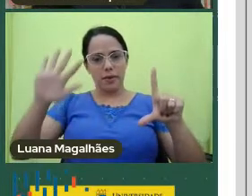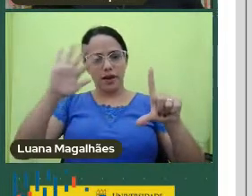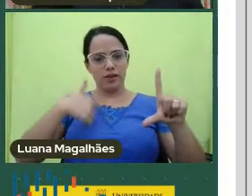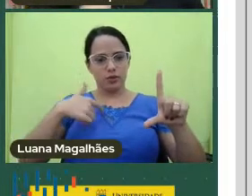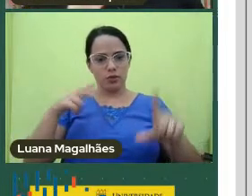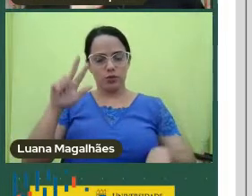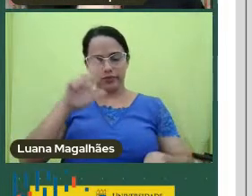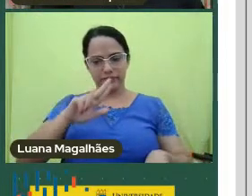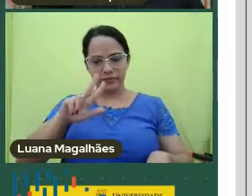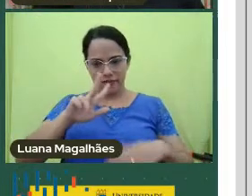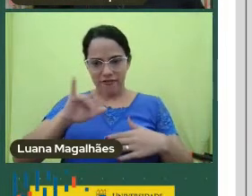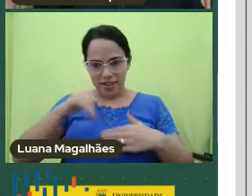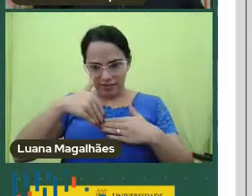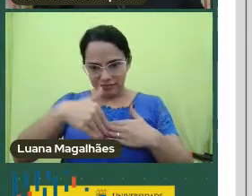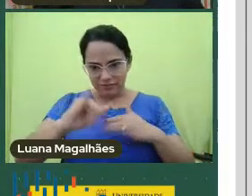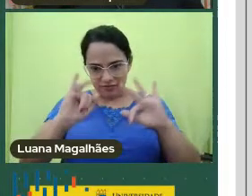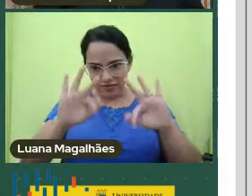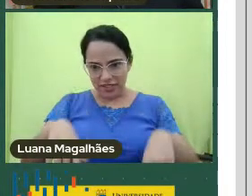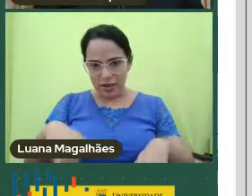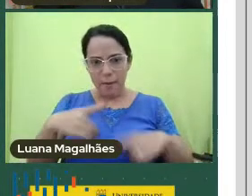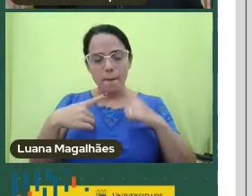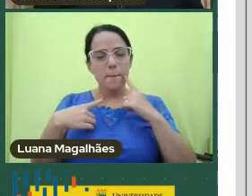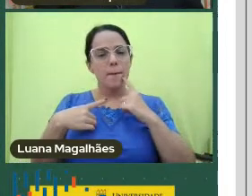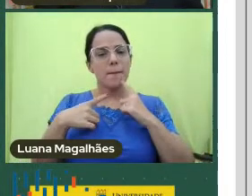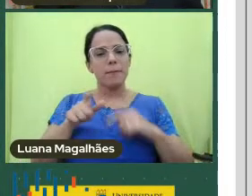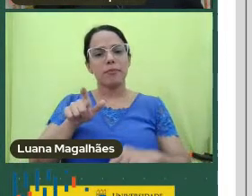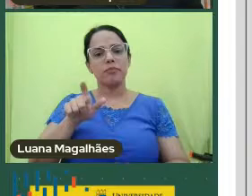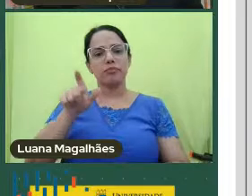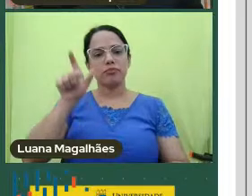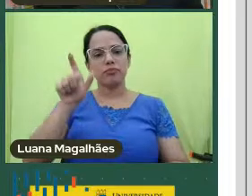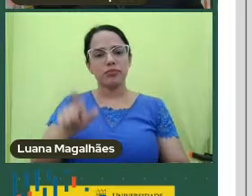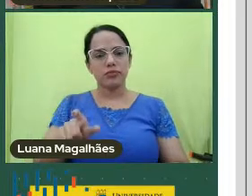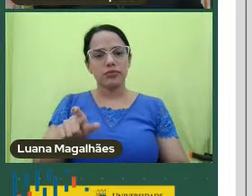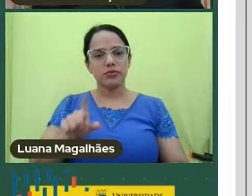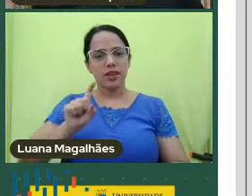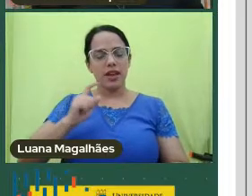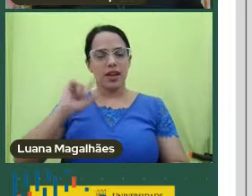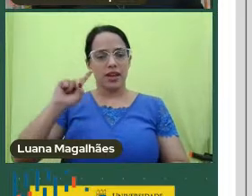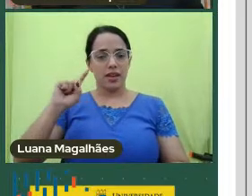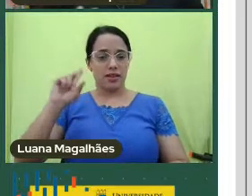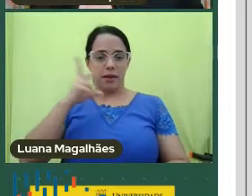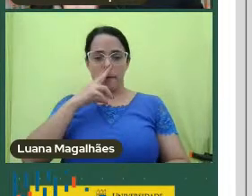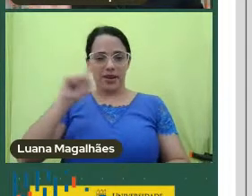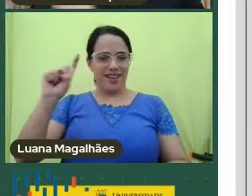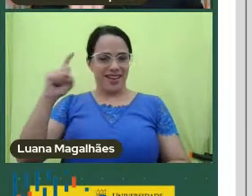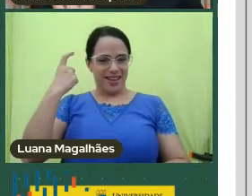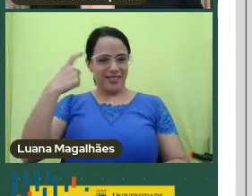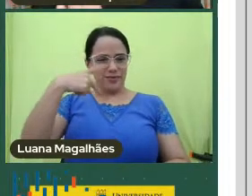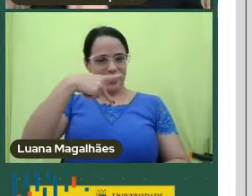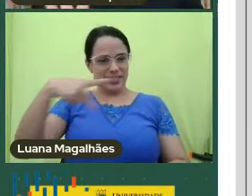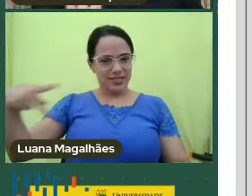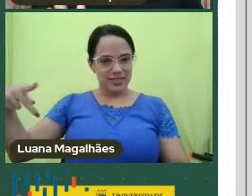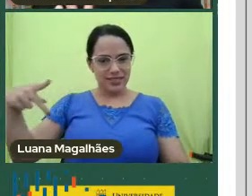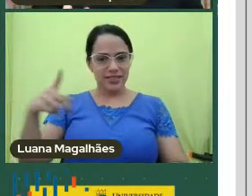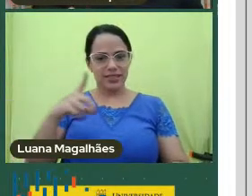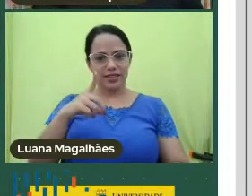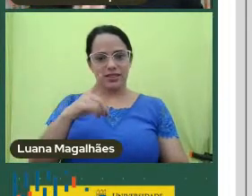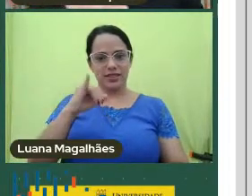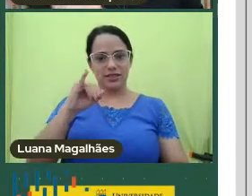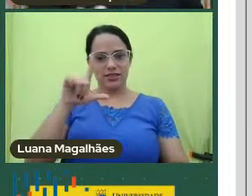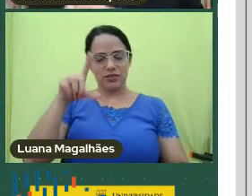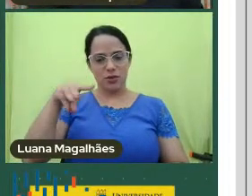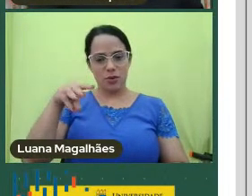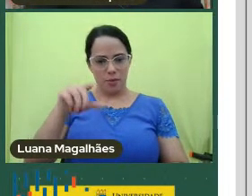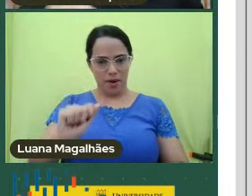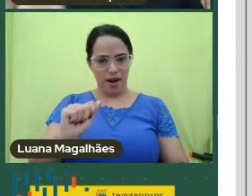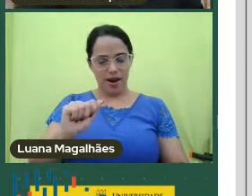estou finalizando, a gente tem aqui uma imagem da ex-presidente Dilma Rousseff, e é uma imagem que ela é completamente contextualizada, né?